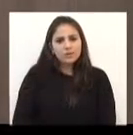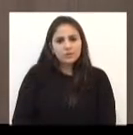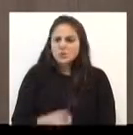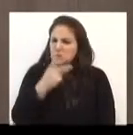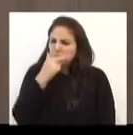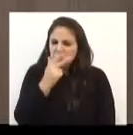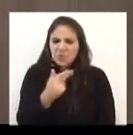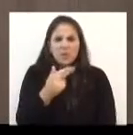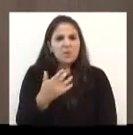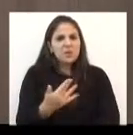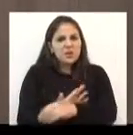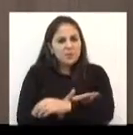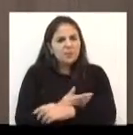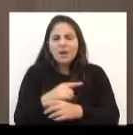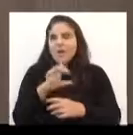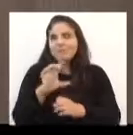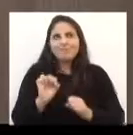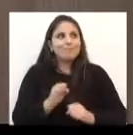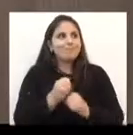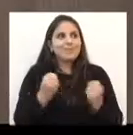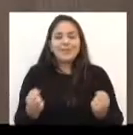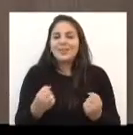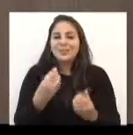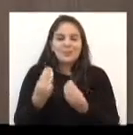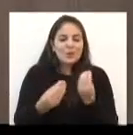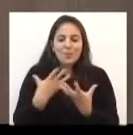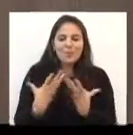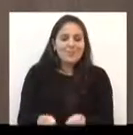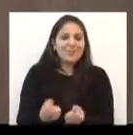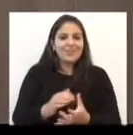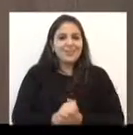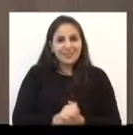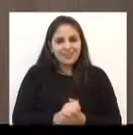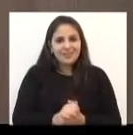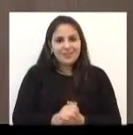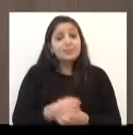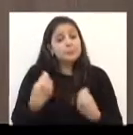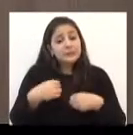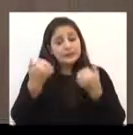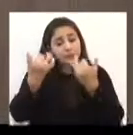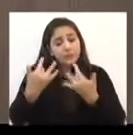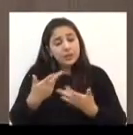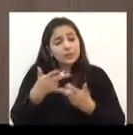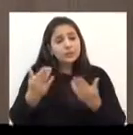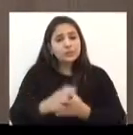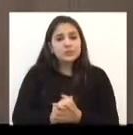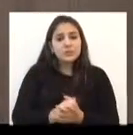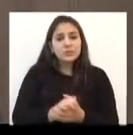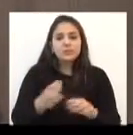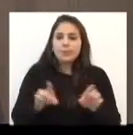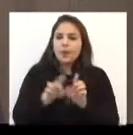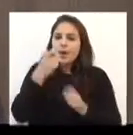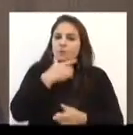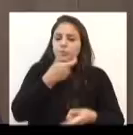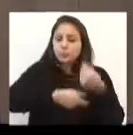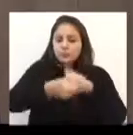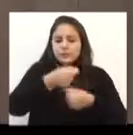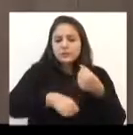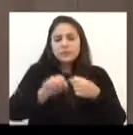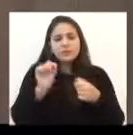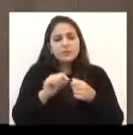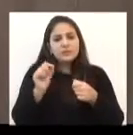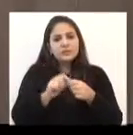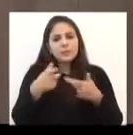Então é questões inaceitáveis, nós temos que esclarecer essas coisas, né? Eu acho que uma administração ela tem que fazer uma